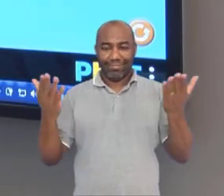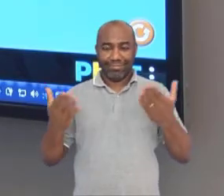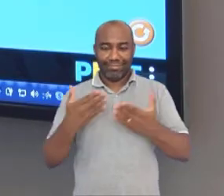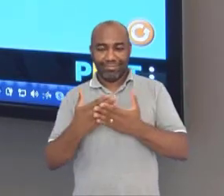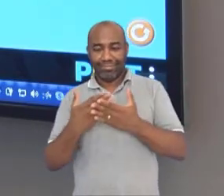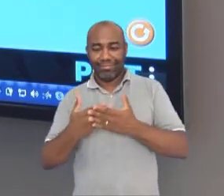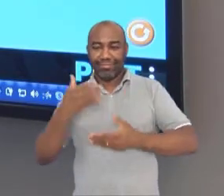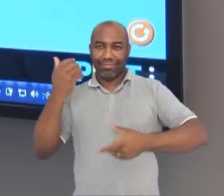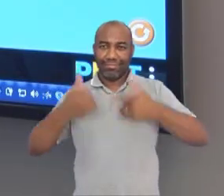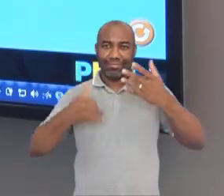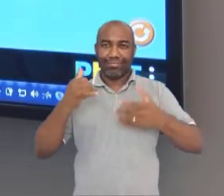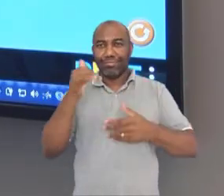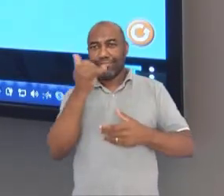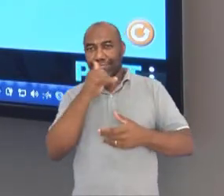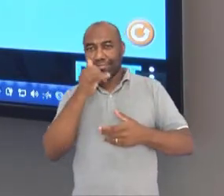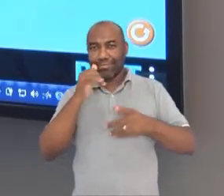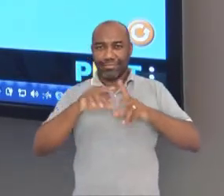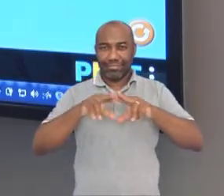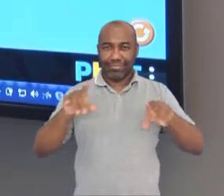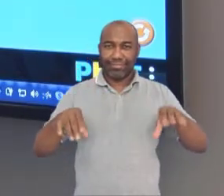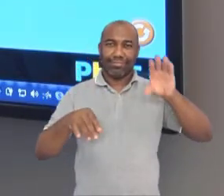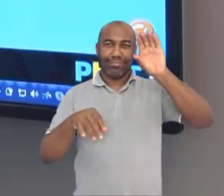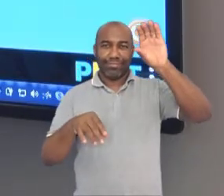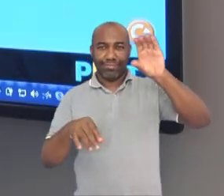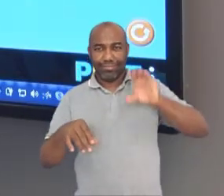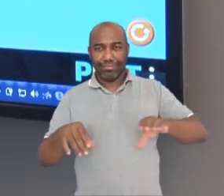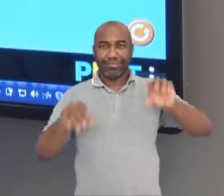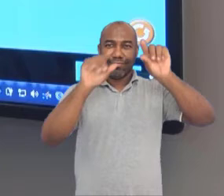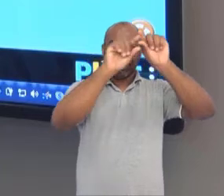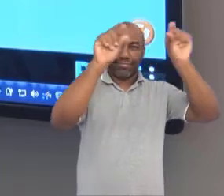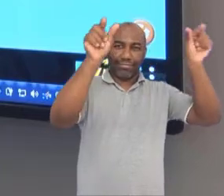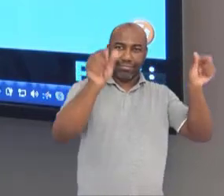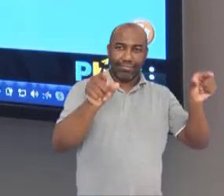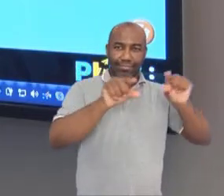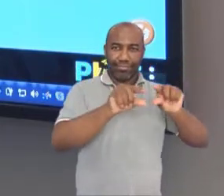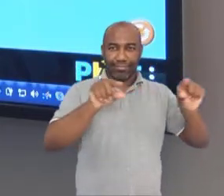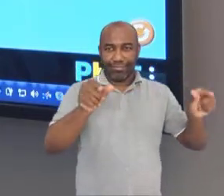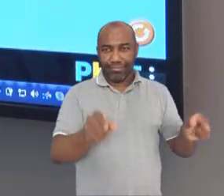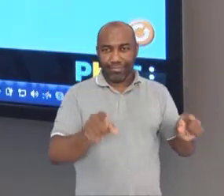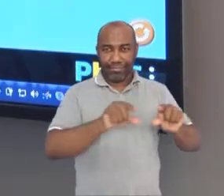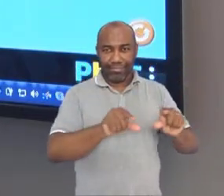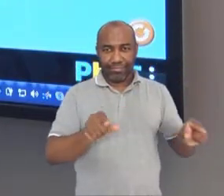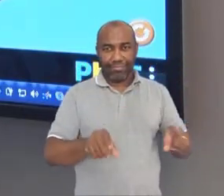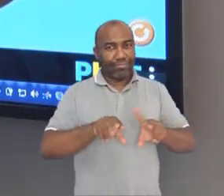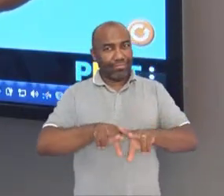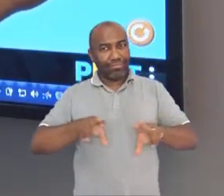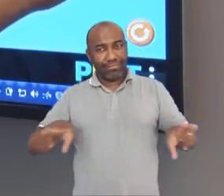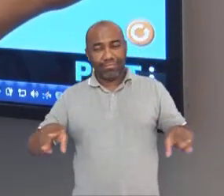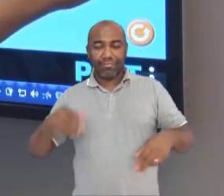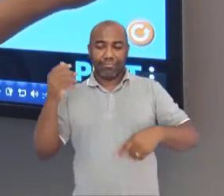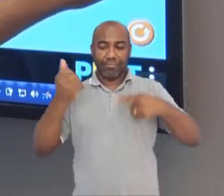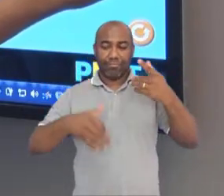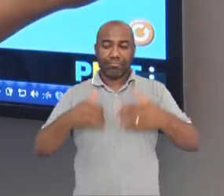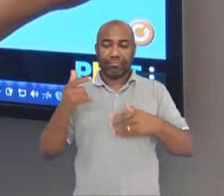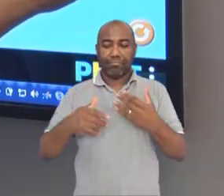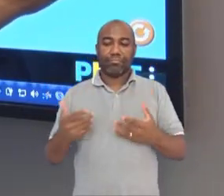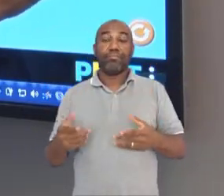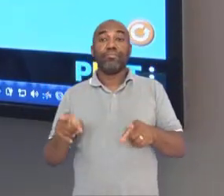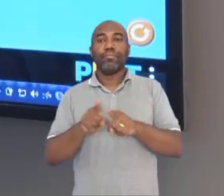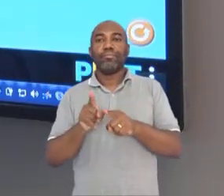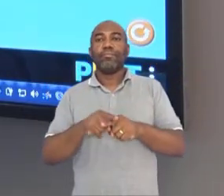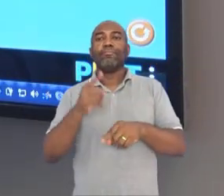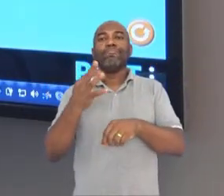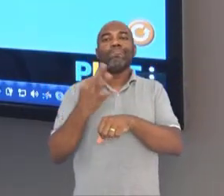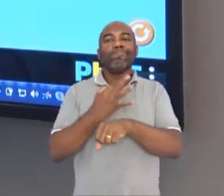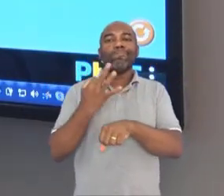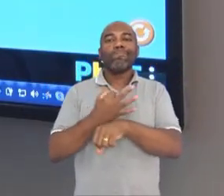nós temos mais um detalhezinho aqui, ó, que é o valor da resistência que você